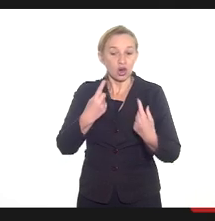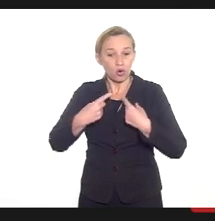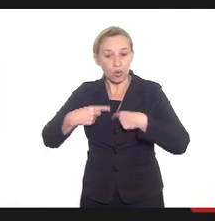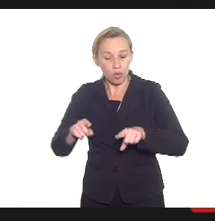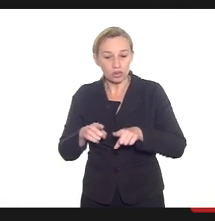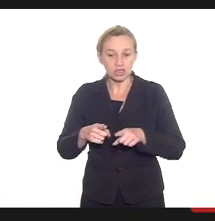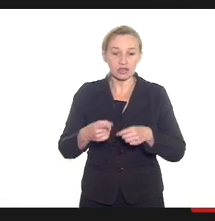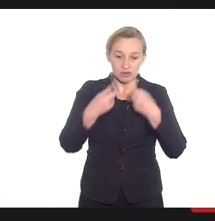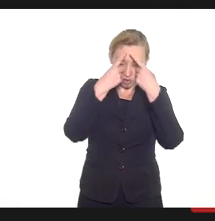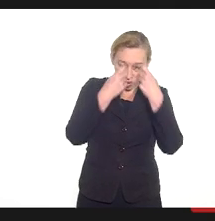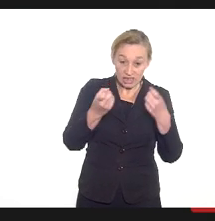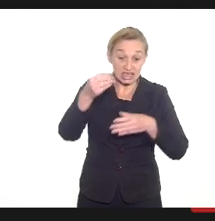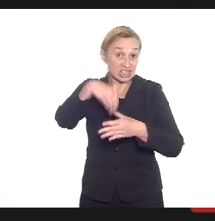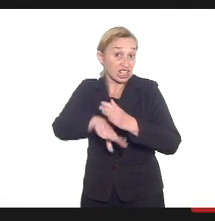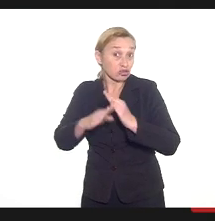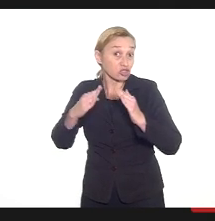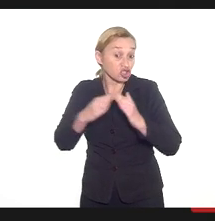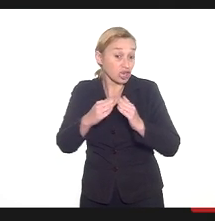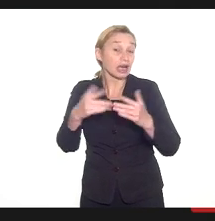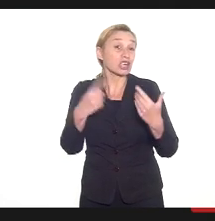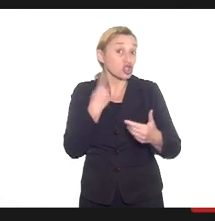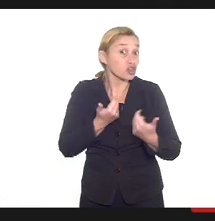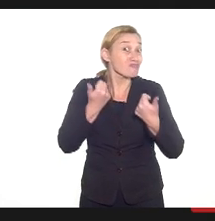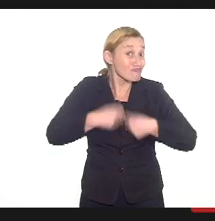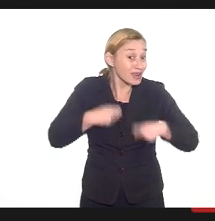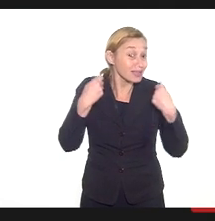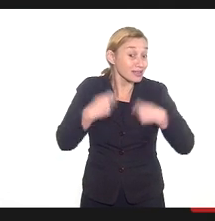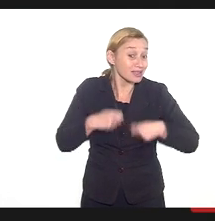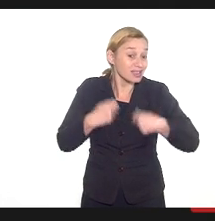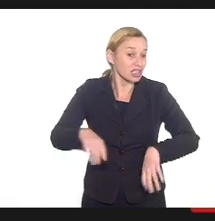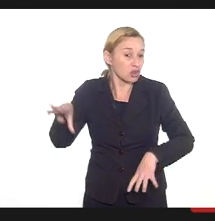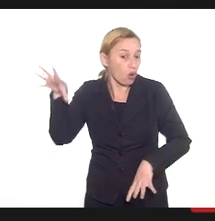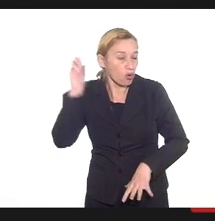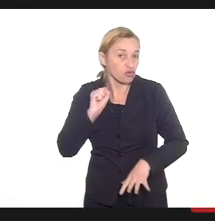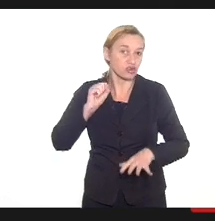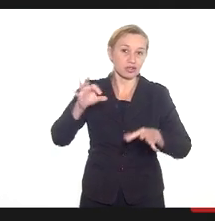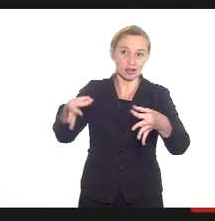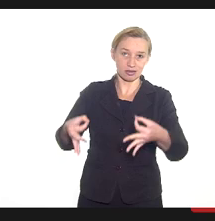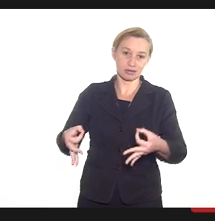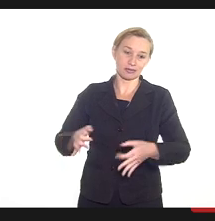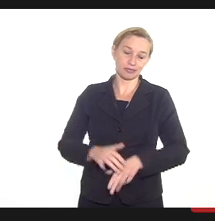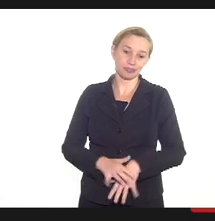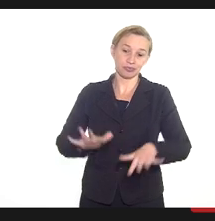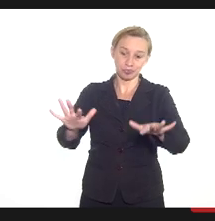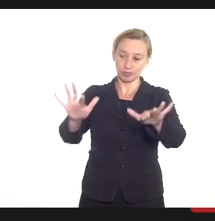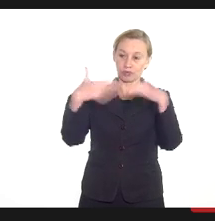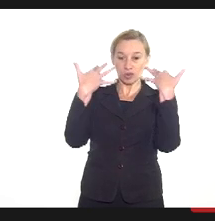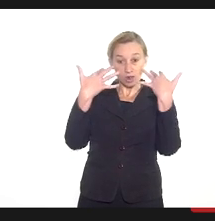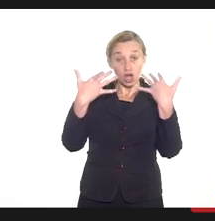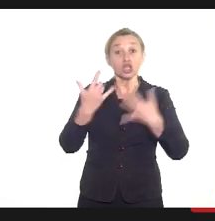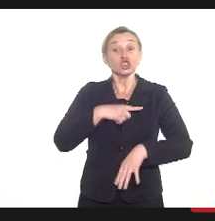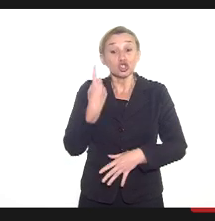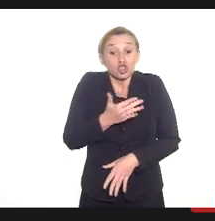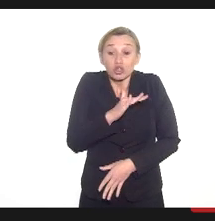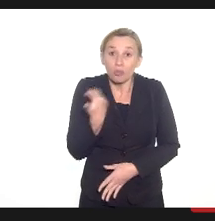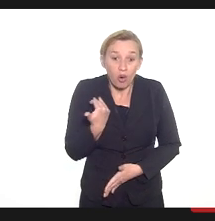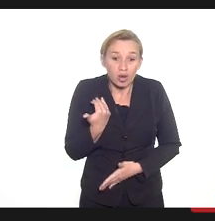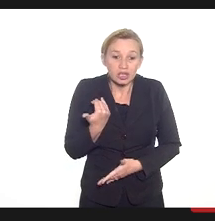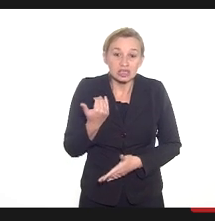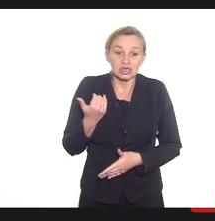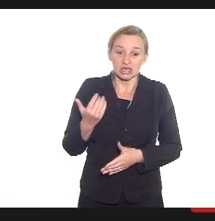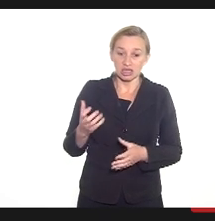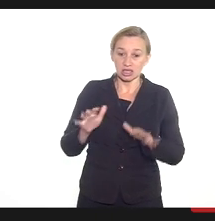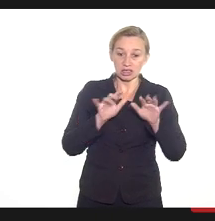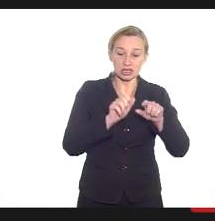violência doméstica, que a gente precisa ser ouvidas. Porque nós estamos morrendo, e quando essa